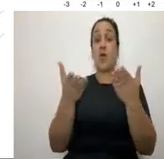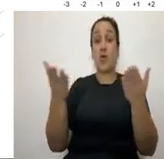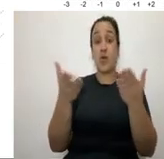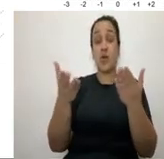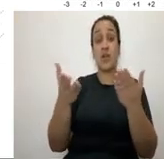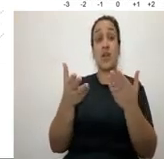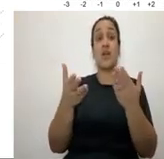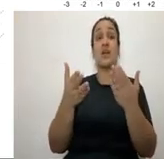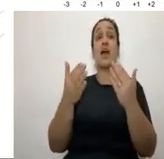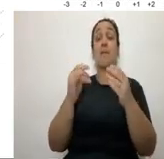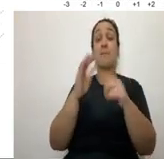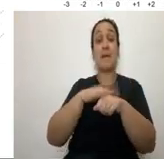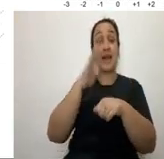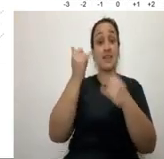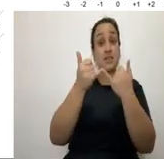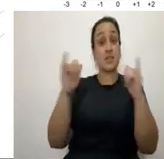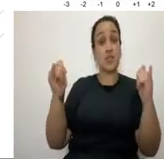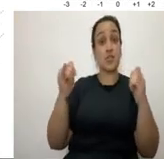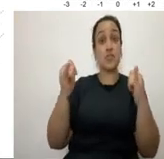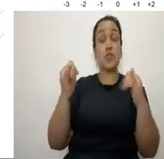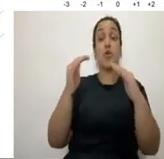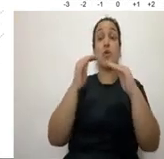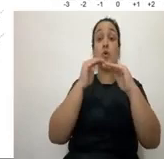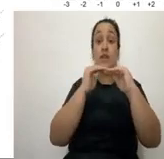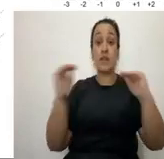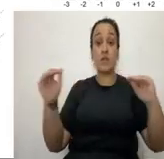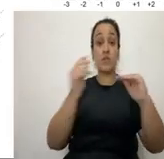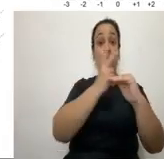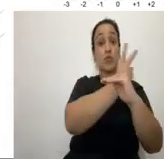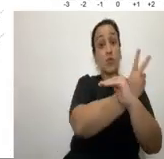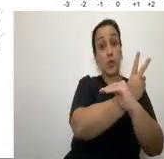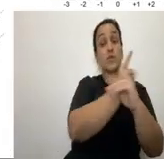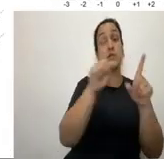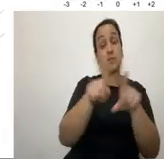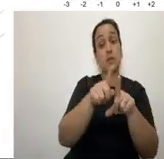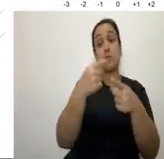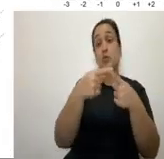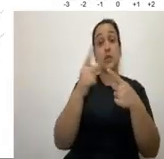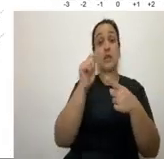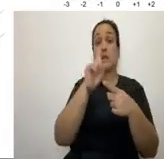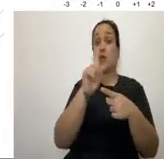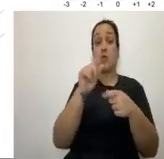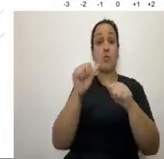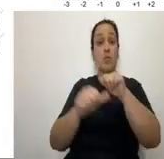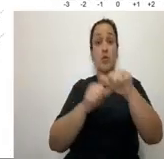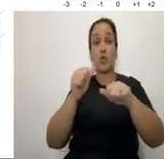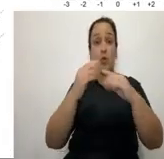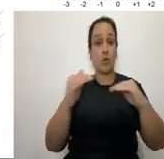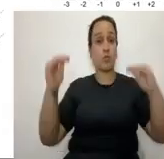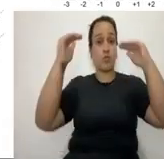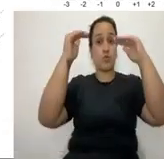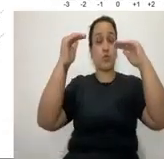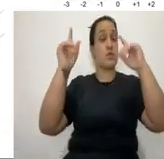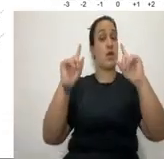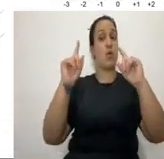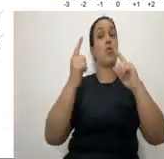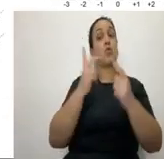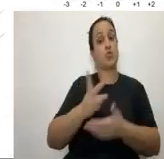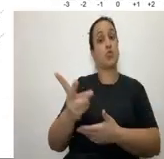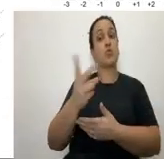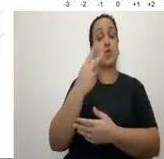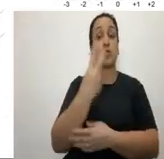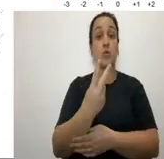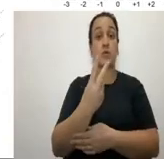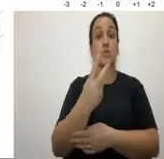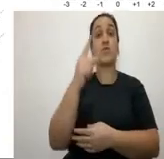energético está no subnível P, no nível 2, né? Camada de valência, camada 2, é os